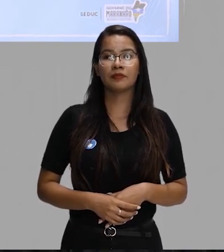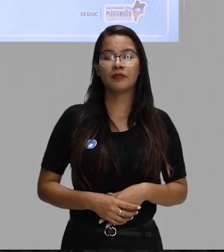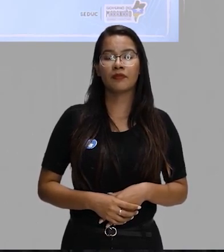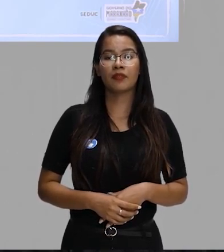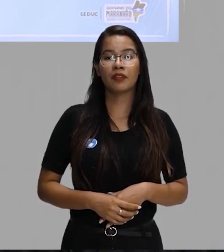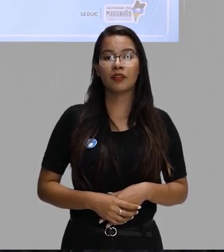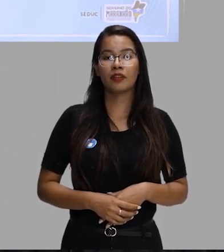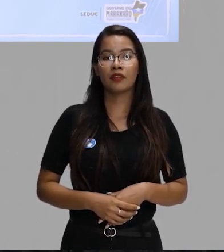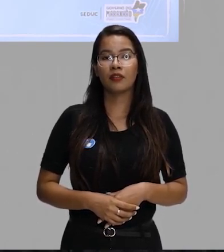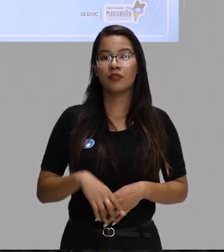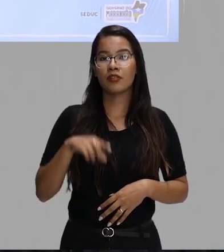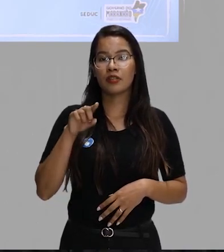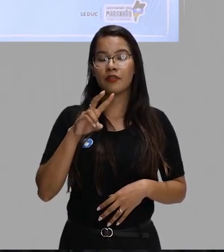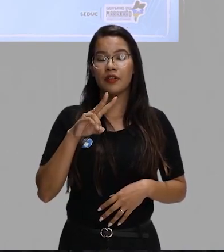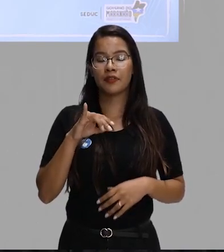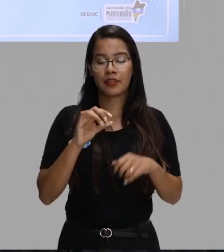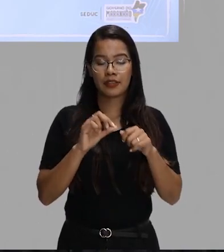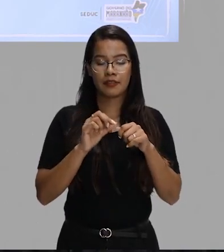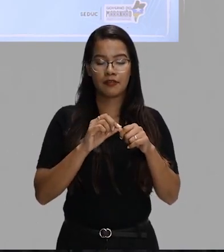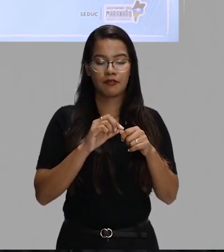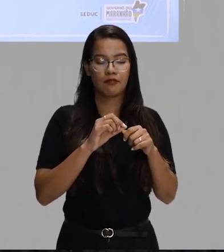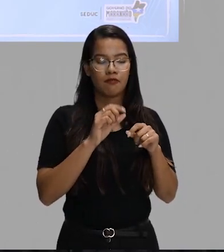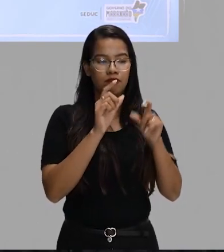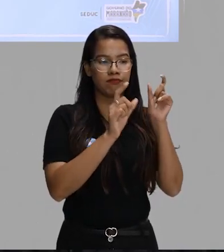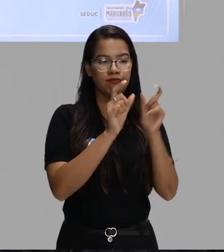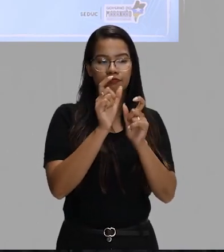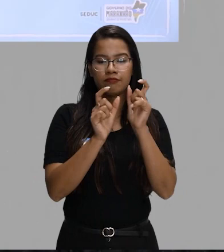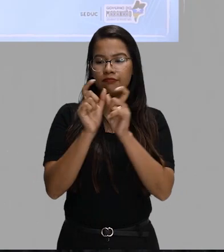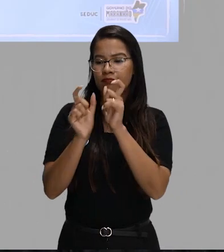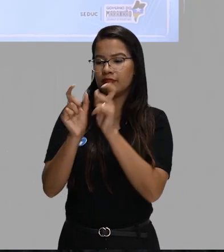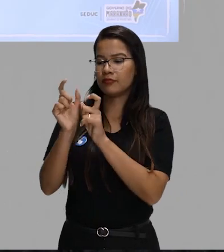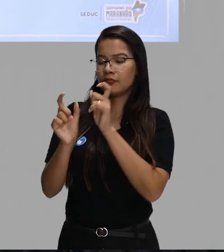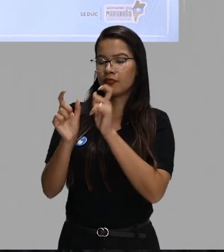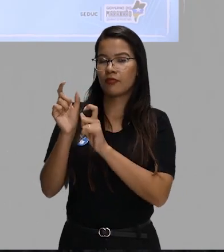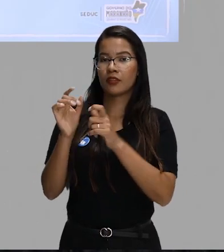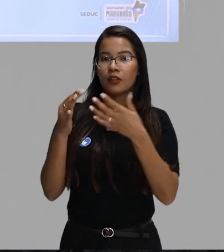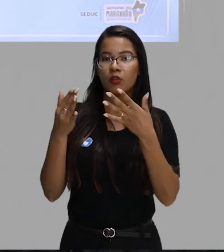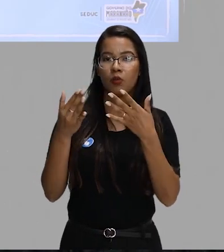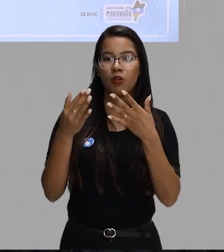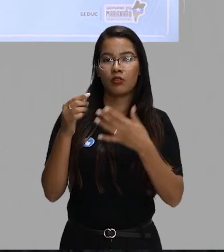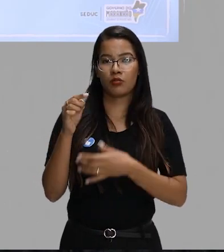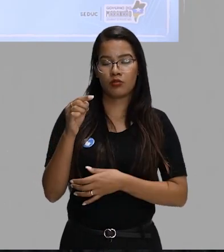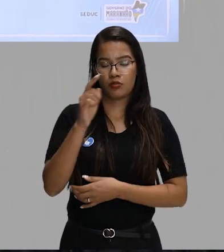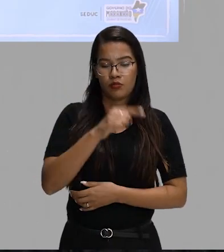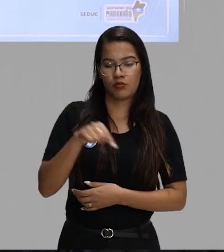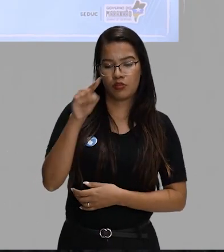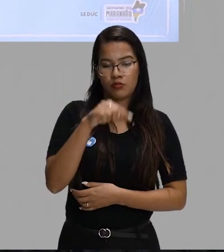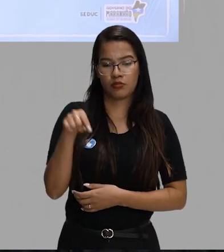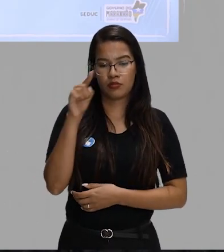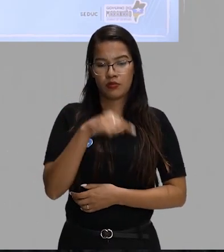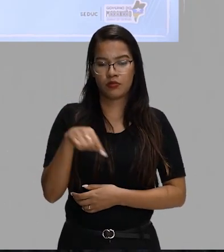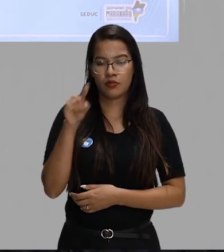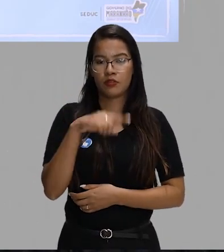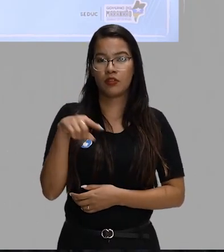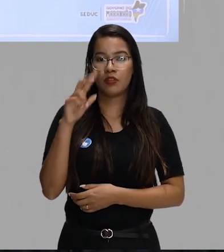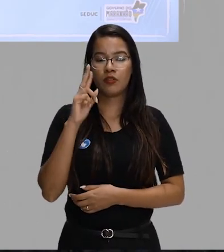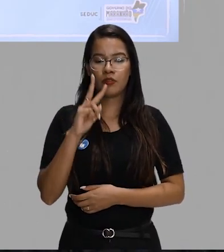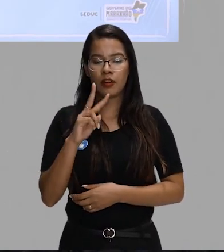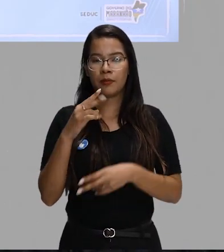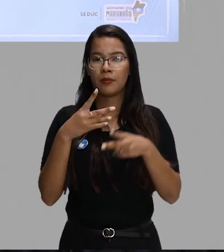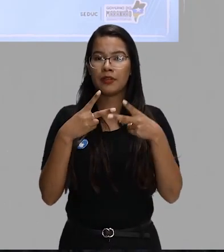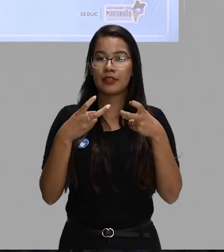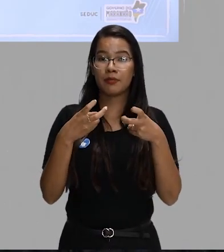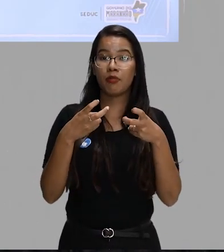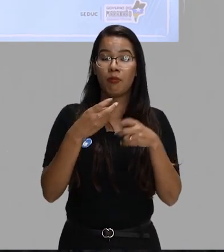7 cores. Você fazer várias faixas dessas cores e no momento que você colocar esse disco para girar, a única cor que você vai conseguir perceber